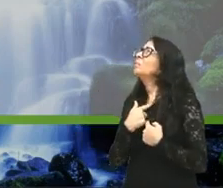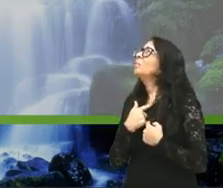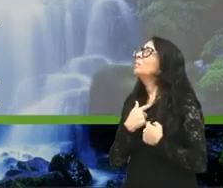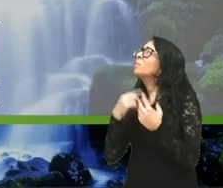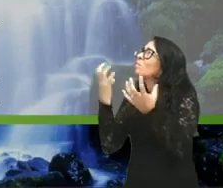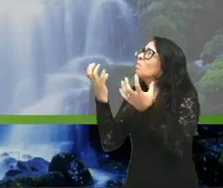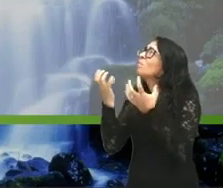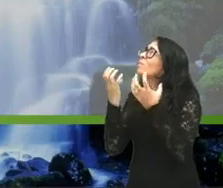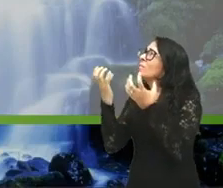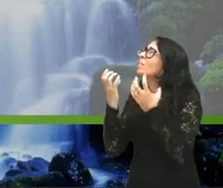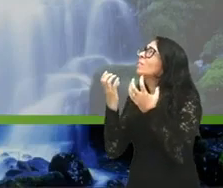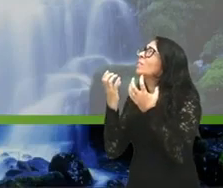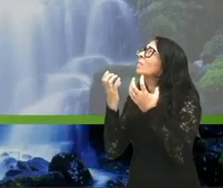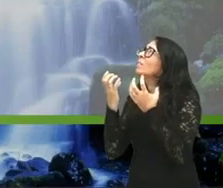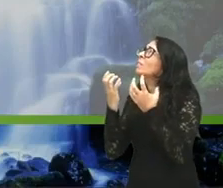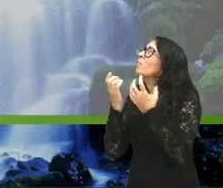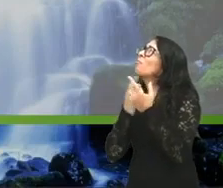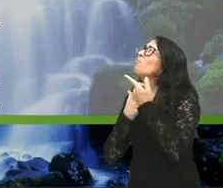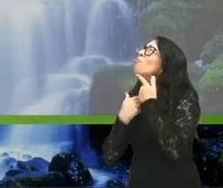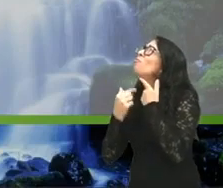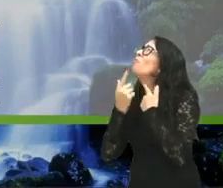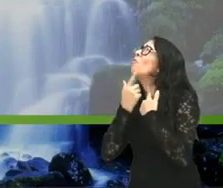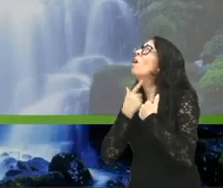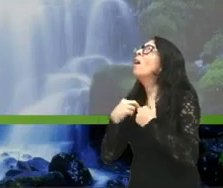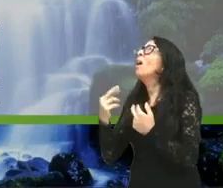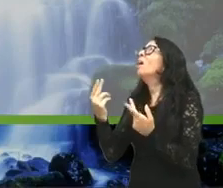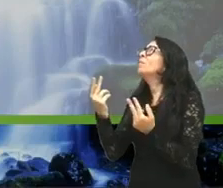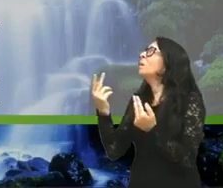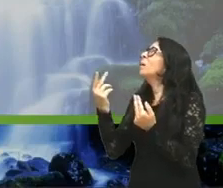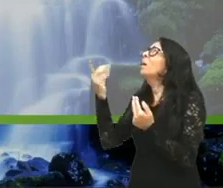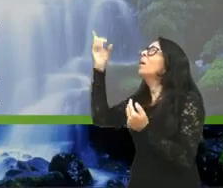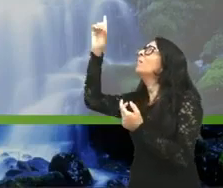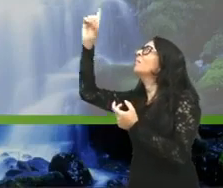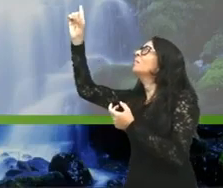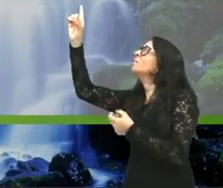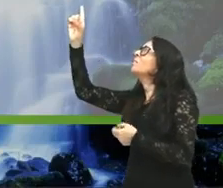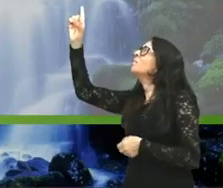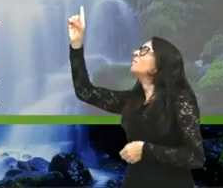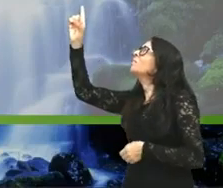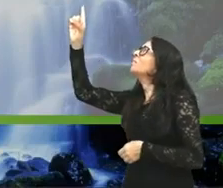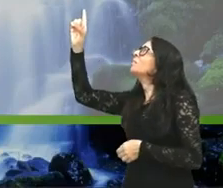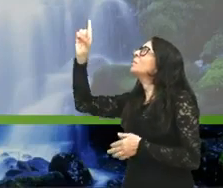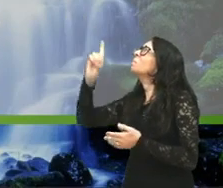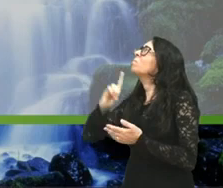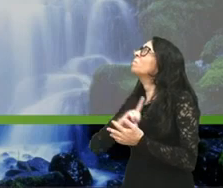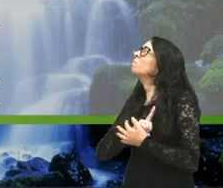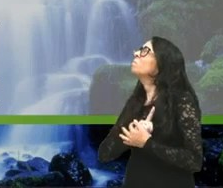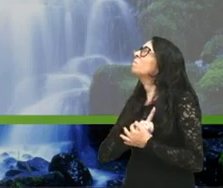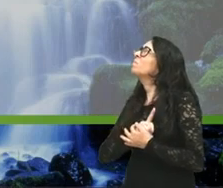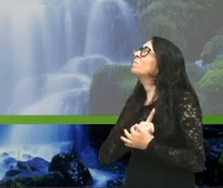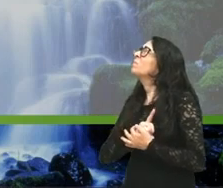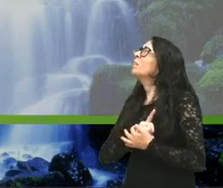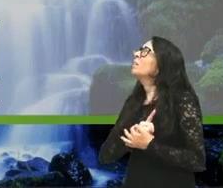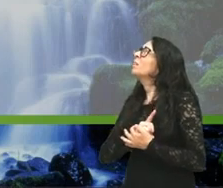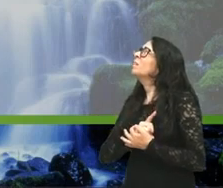caráter e transforme você numa pessoa semelhante a Jesus.